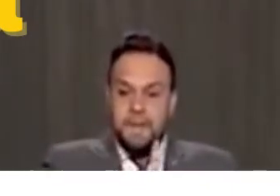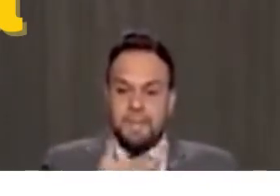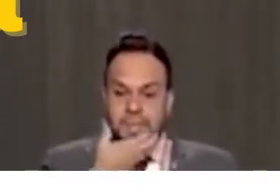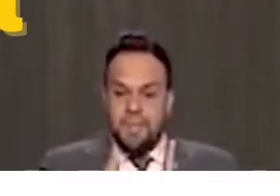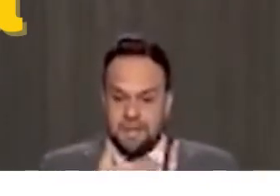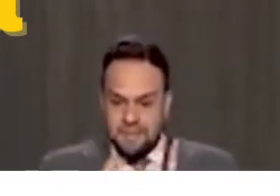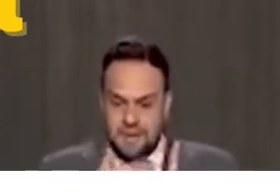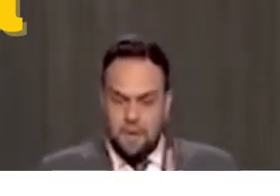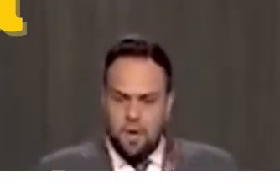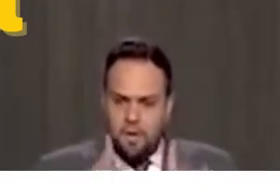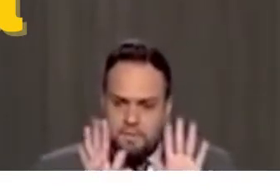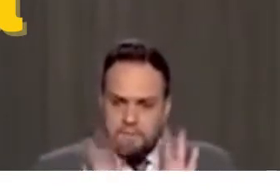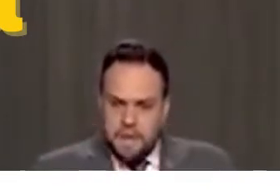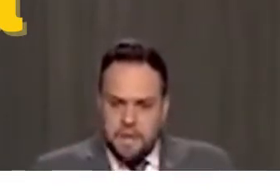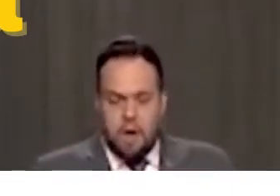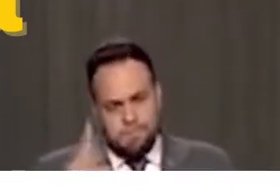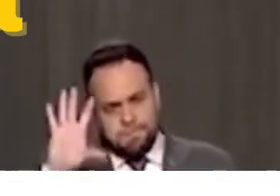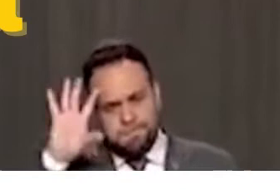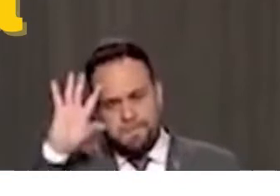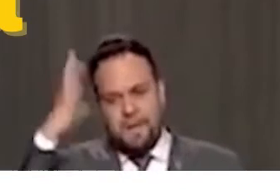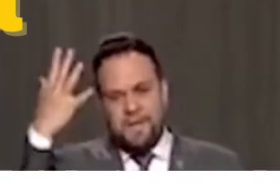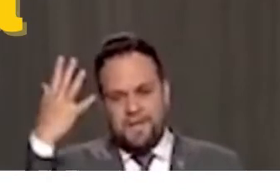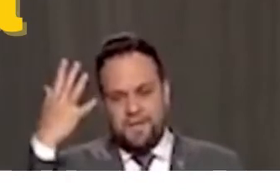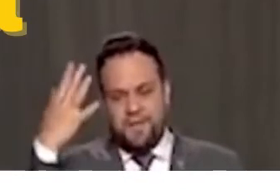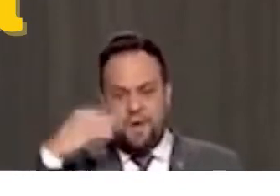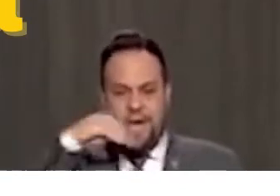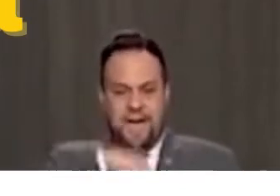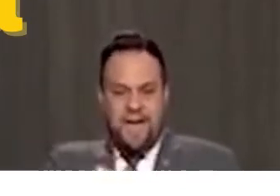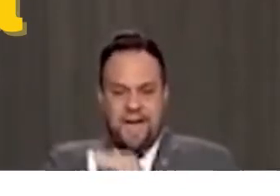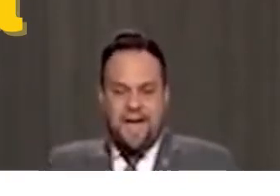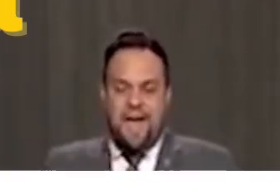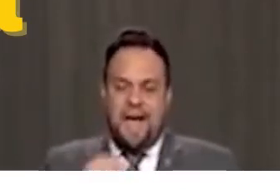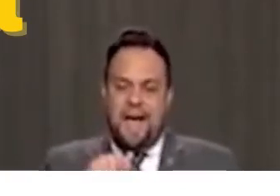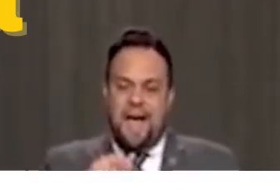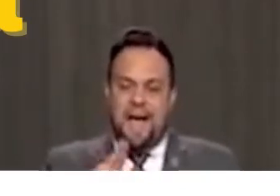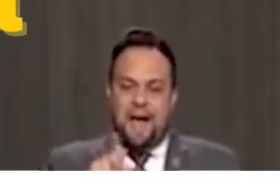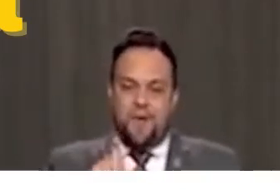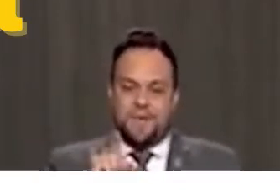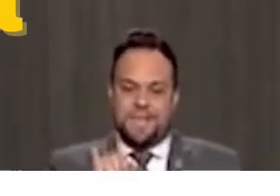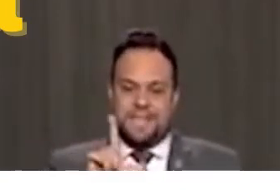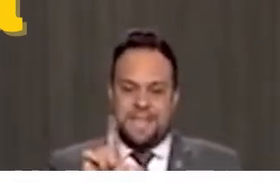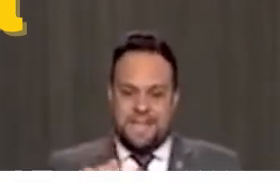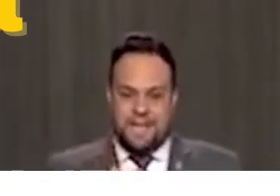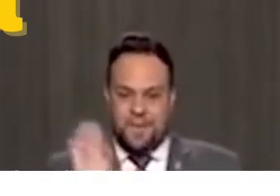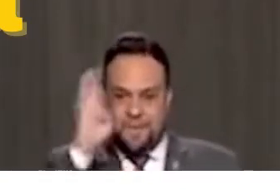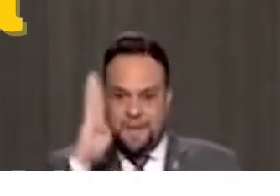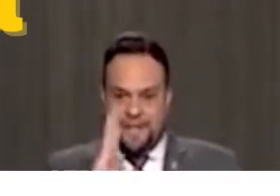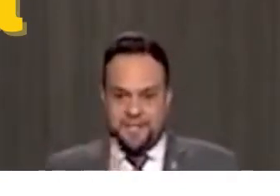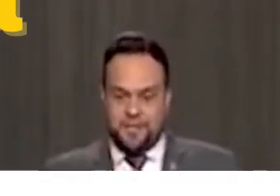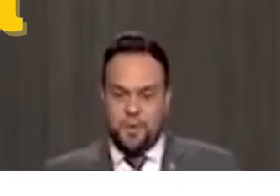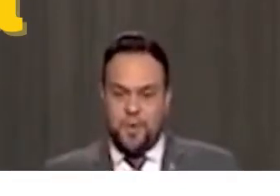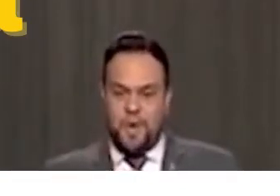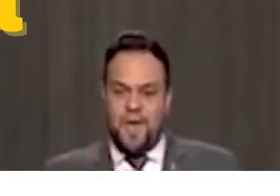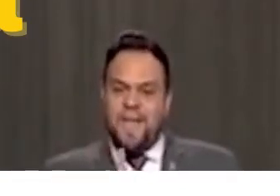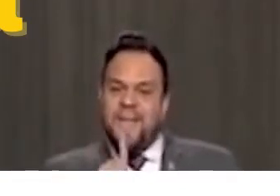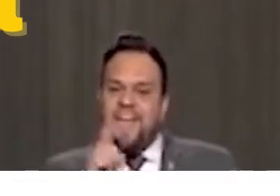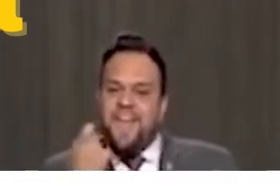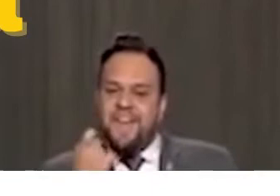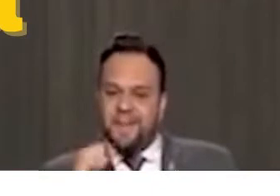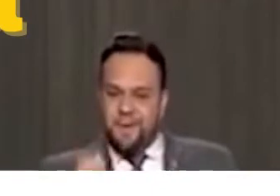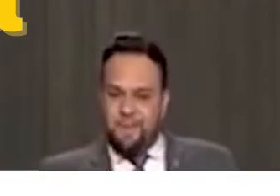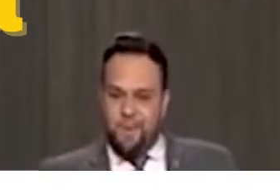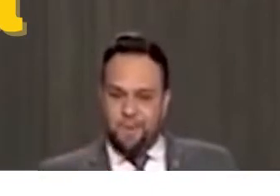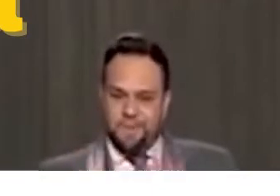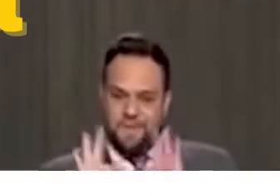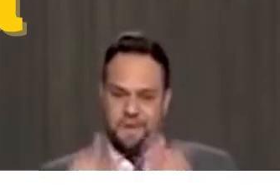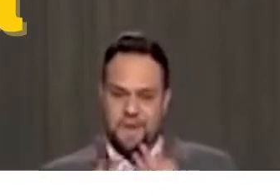no final do mês resolvido a questão do Auxílio Brasil, que substitui o Bolsa Família, que tinha em média